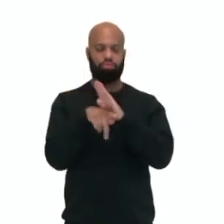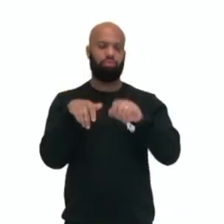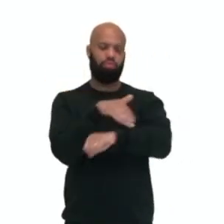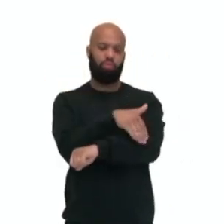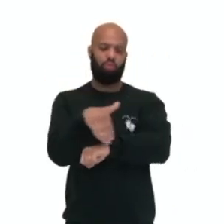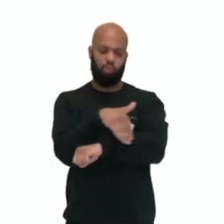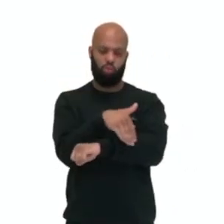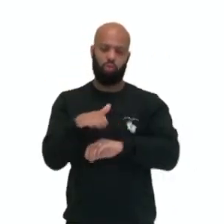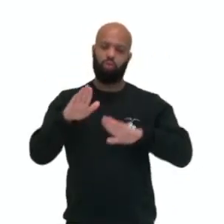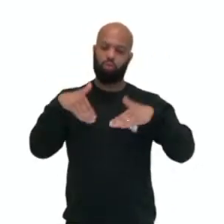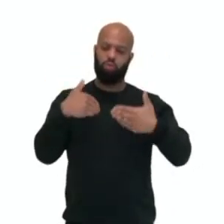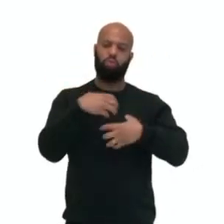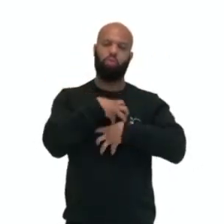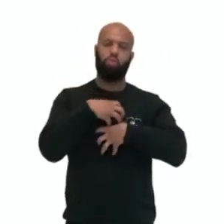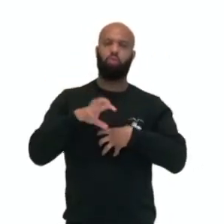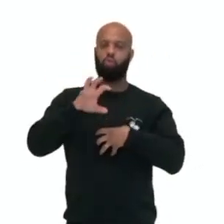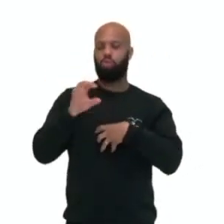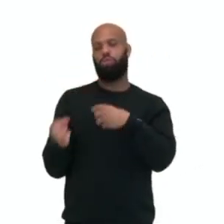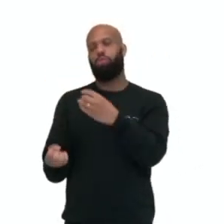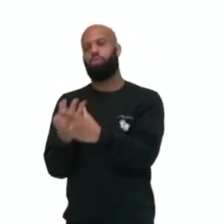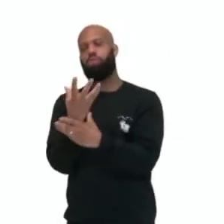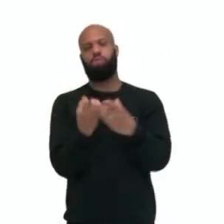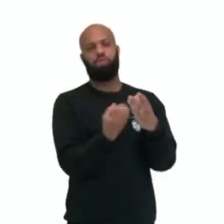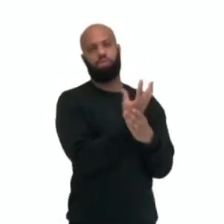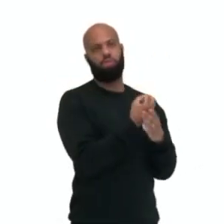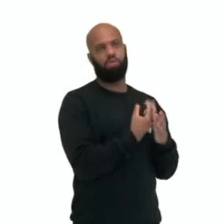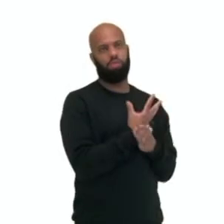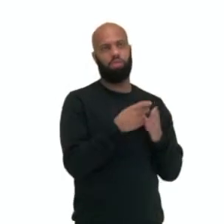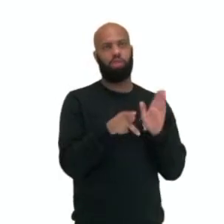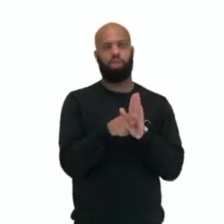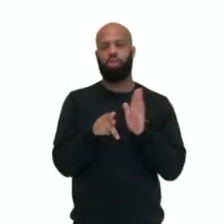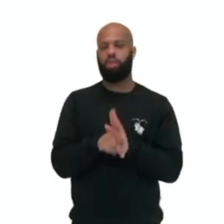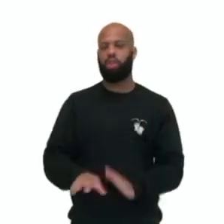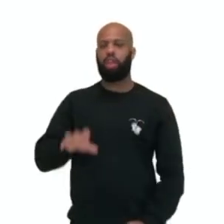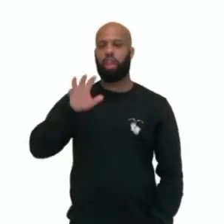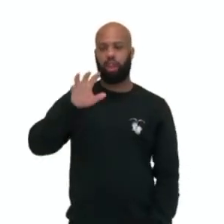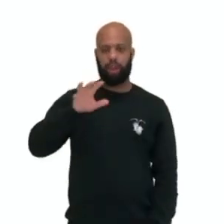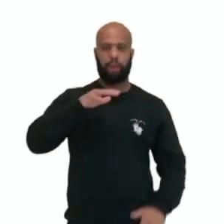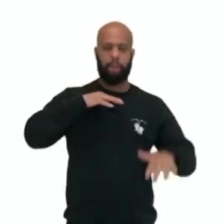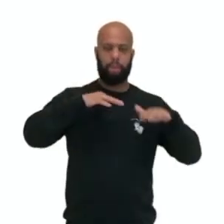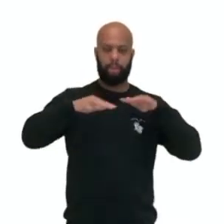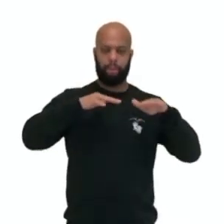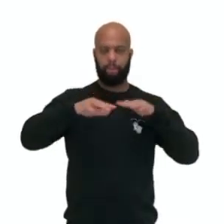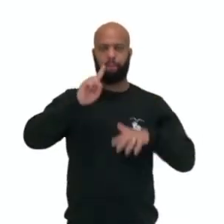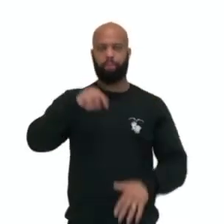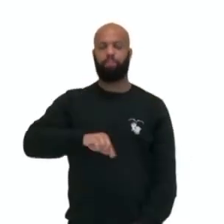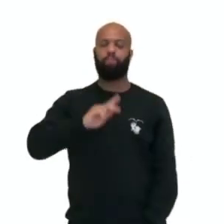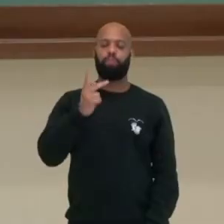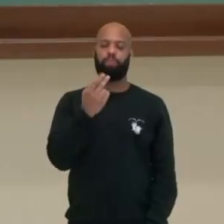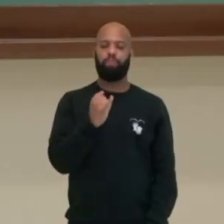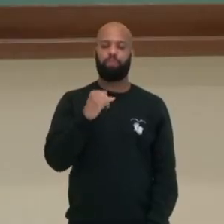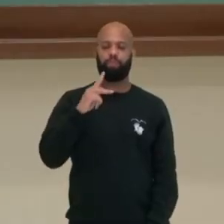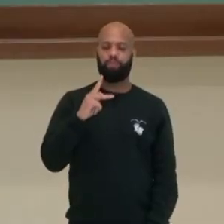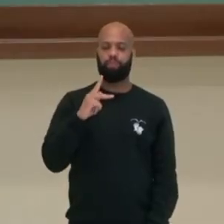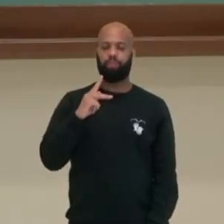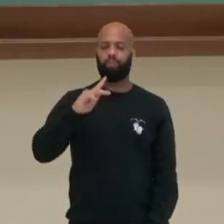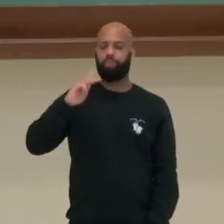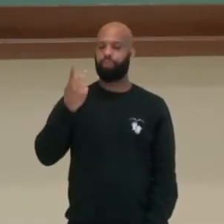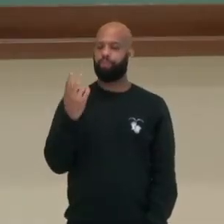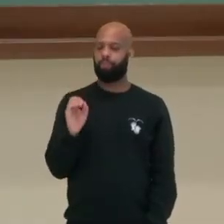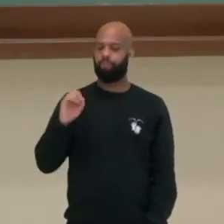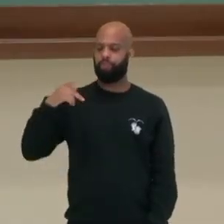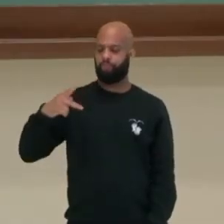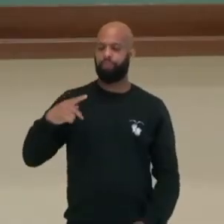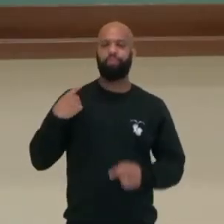forma proporcionando o surgimento do movimento do hip hop, tá? Então a música do hip hop